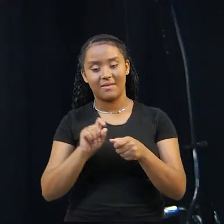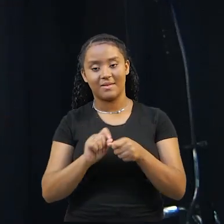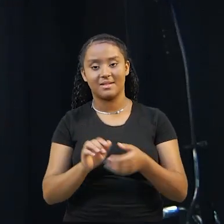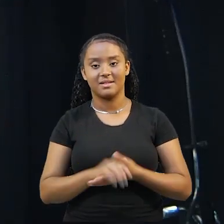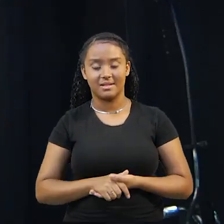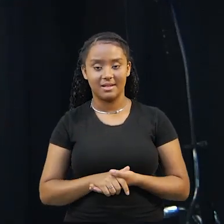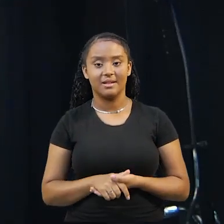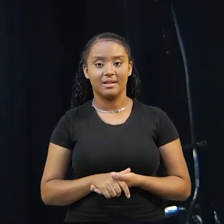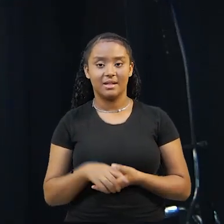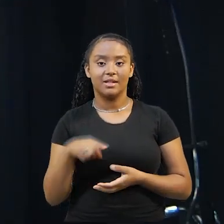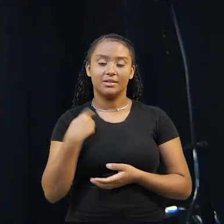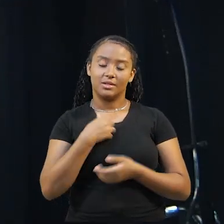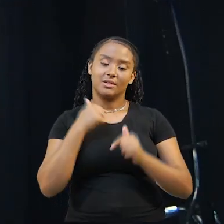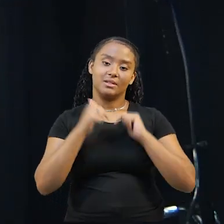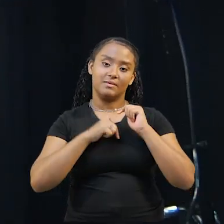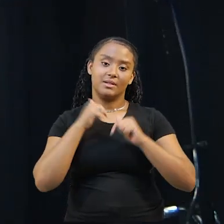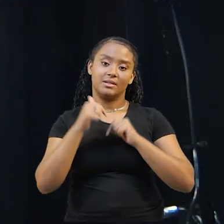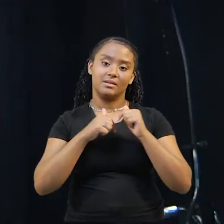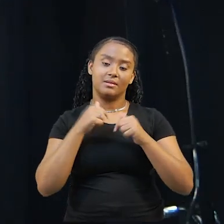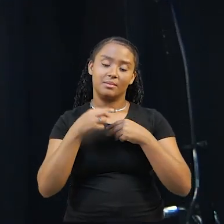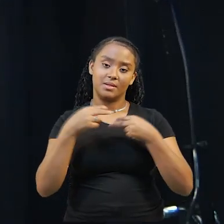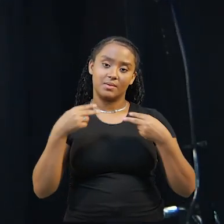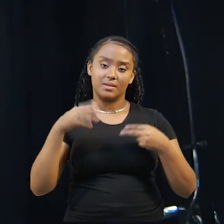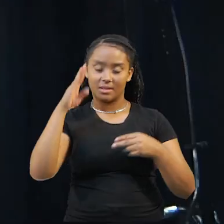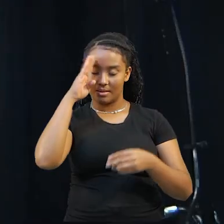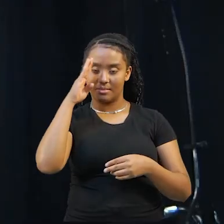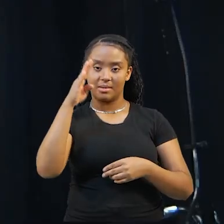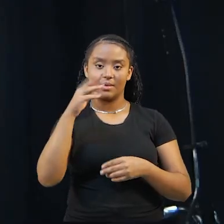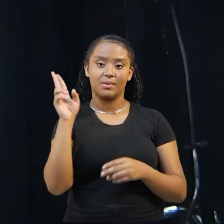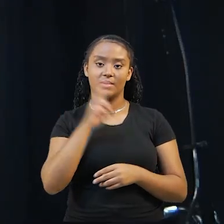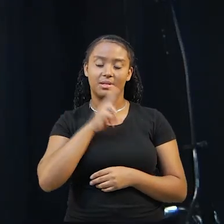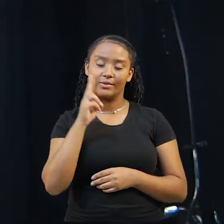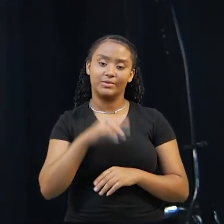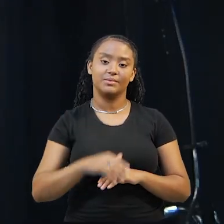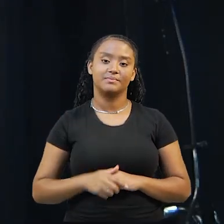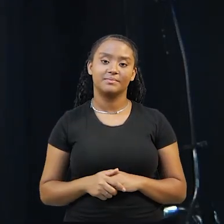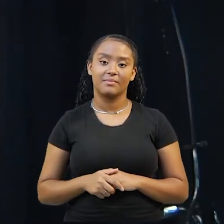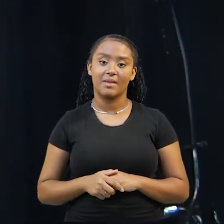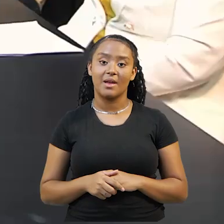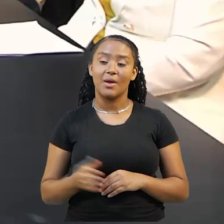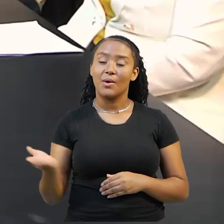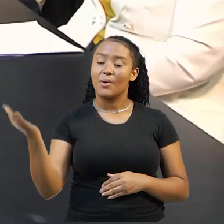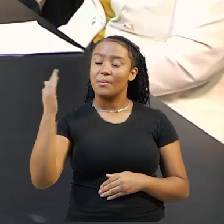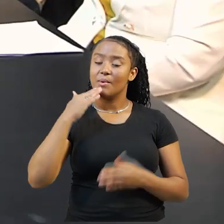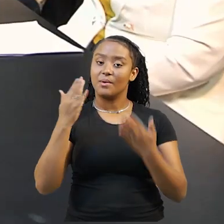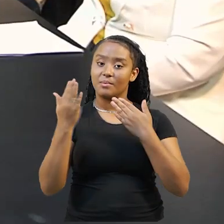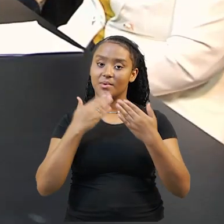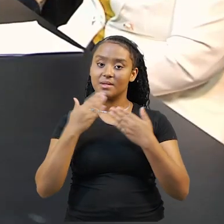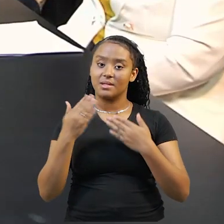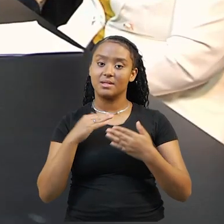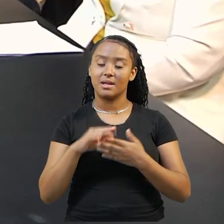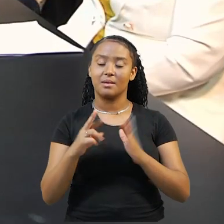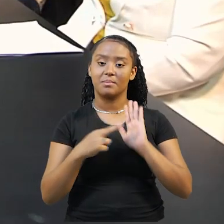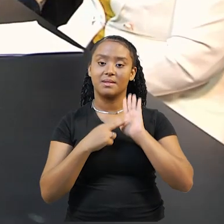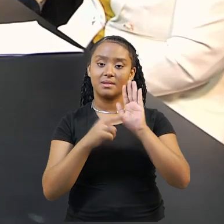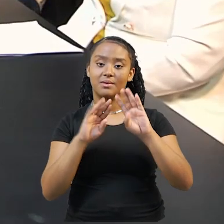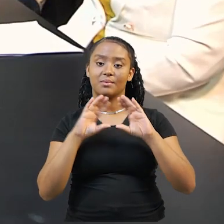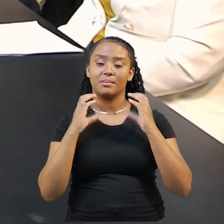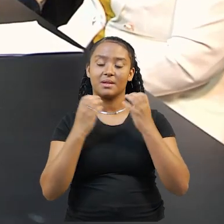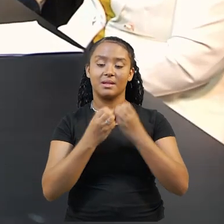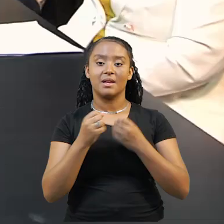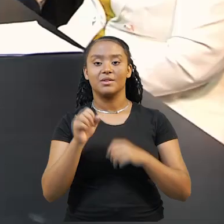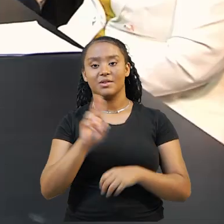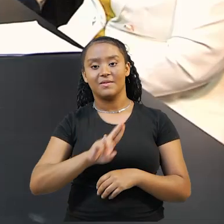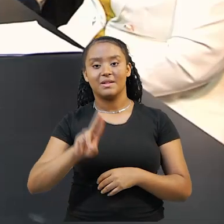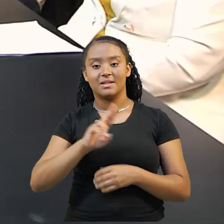A gente vai trabalhar para isso, para aquilo que é prioridade, né, e urgente. Bora Prosear, em nome da comunidade universitária,